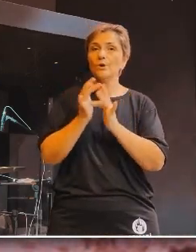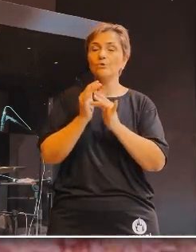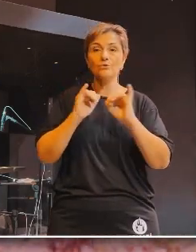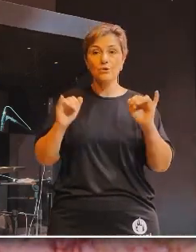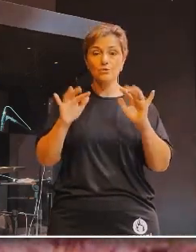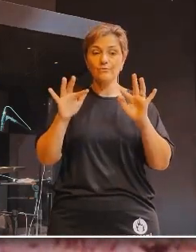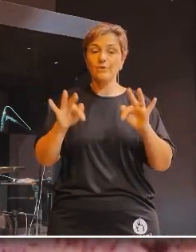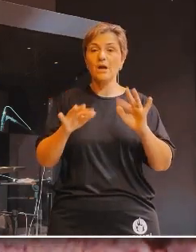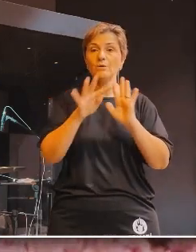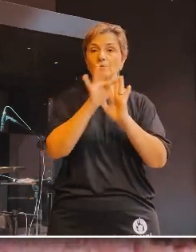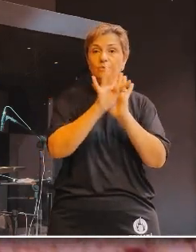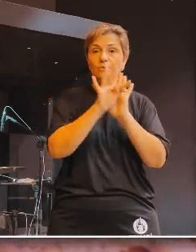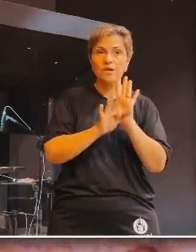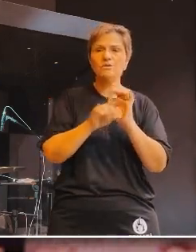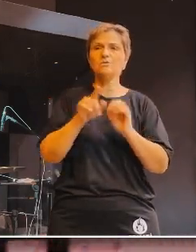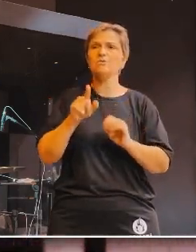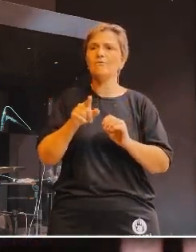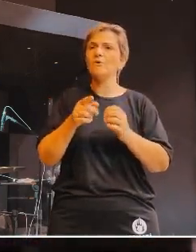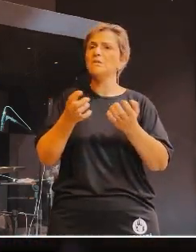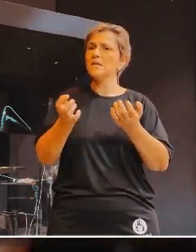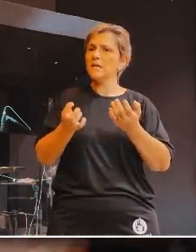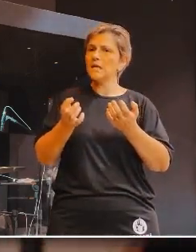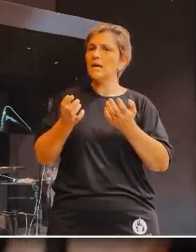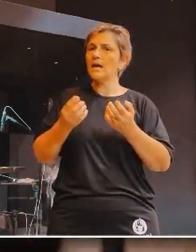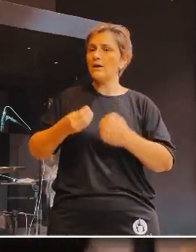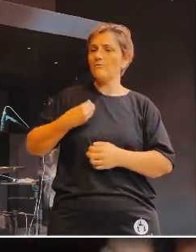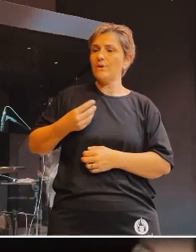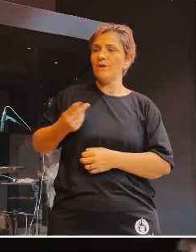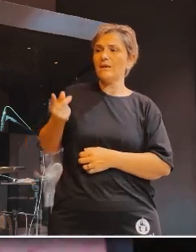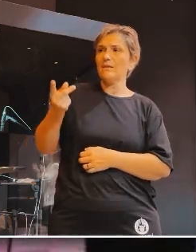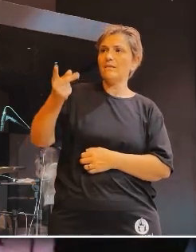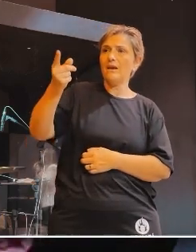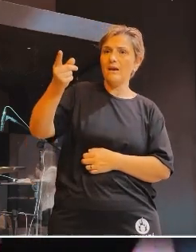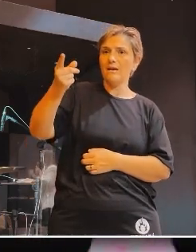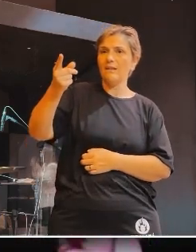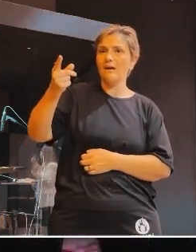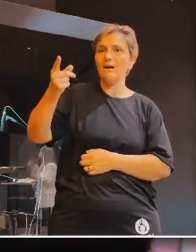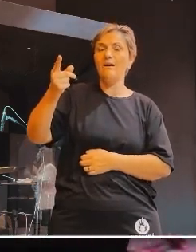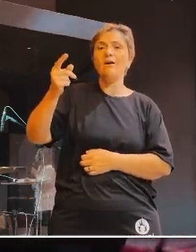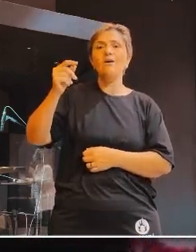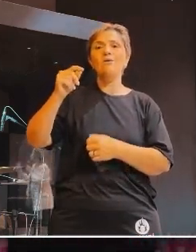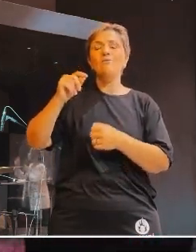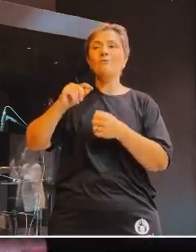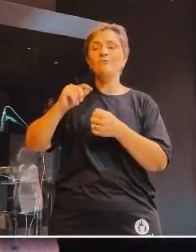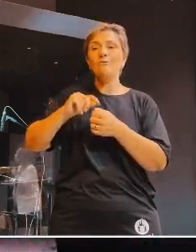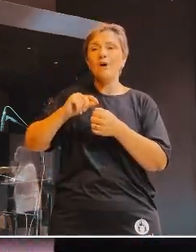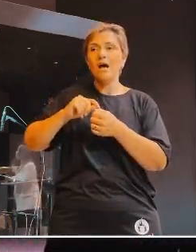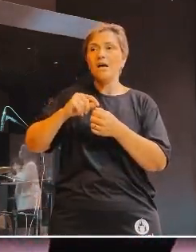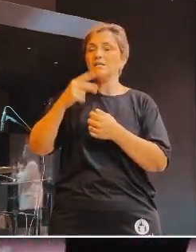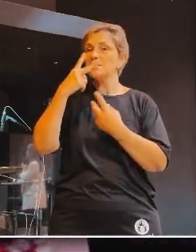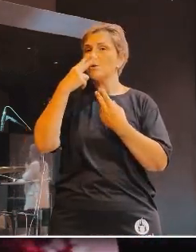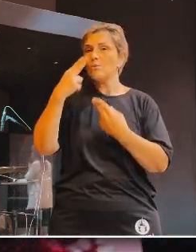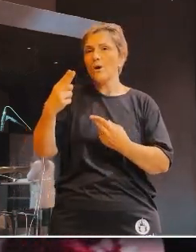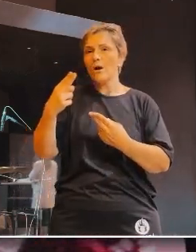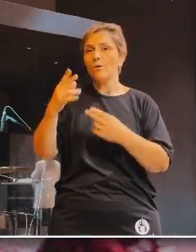texto. Você quer herdar a vida eterna? Vá e viva o que Jesus